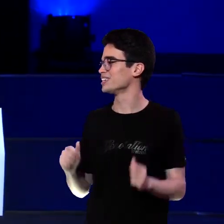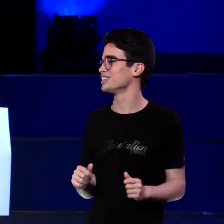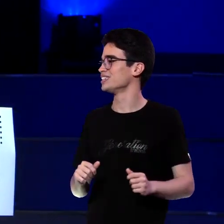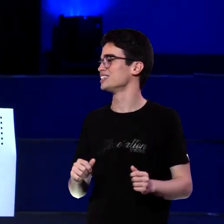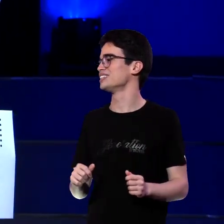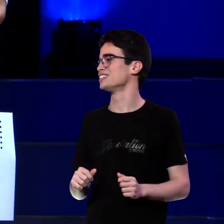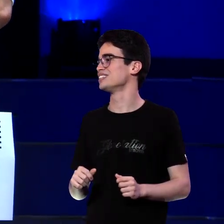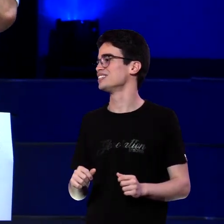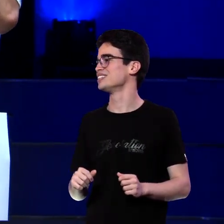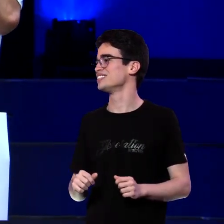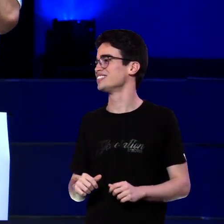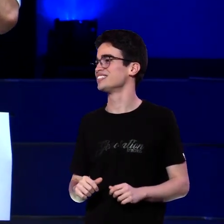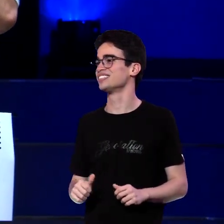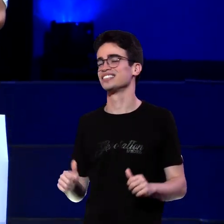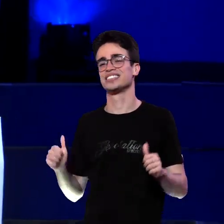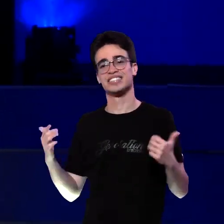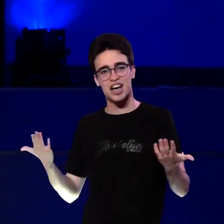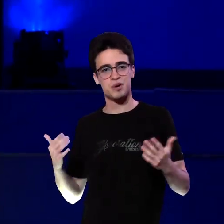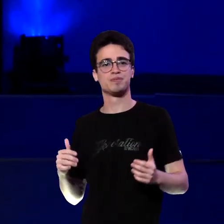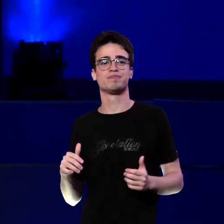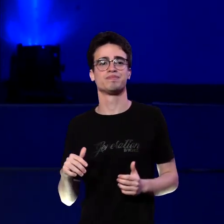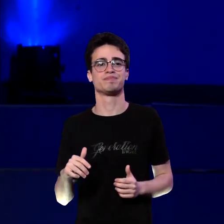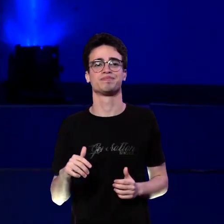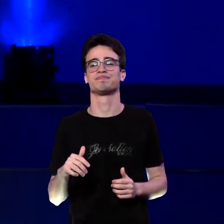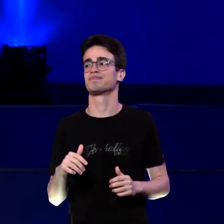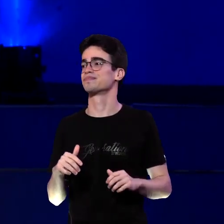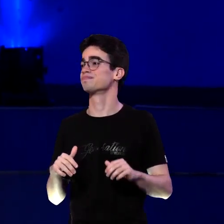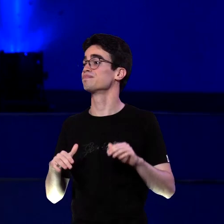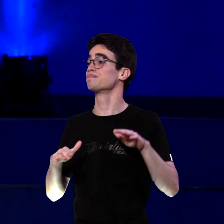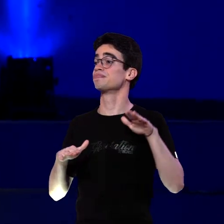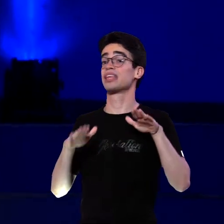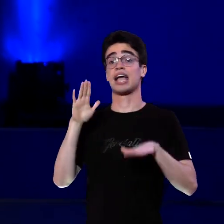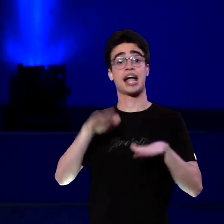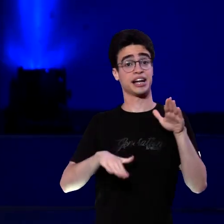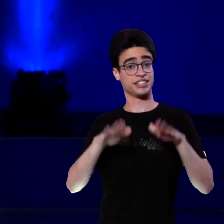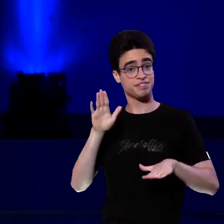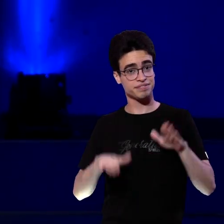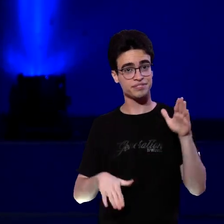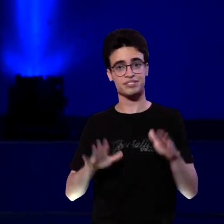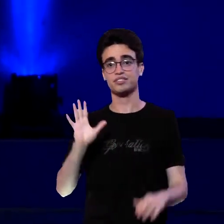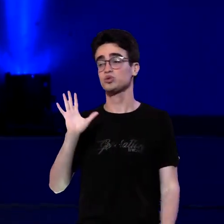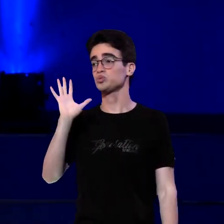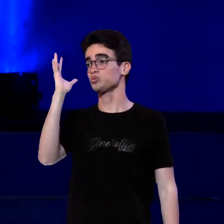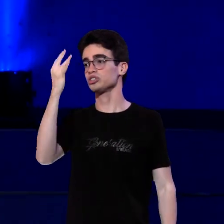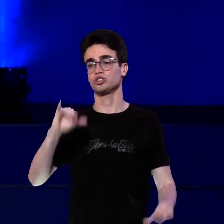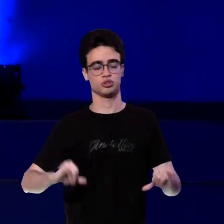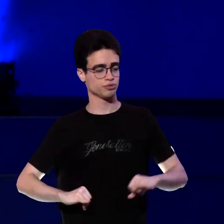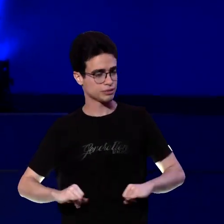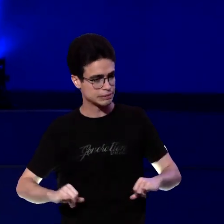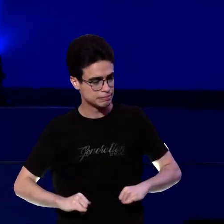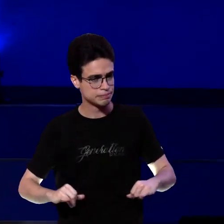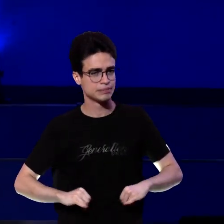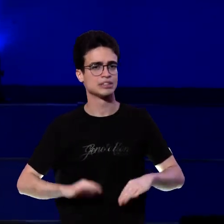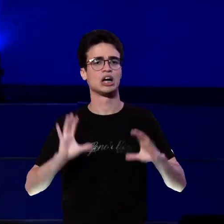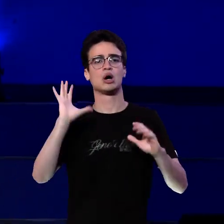Mas, muitas vezes, o sofrimento vem, a dificuldade